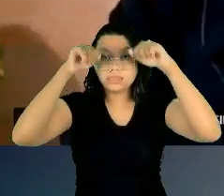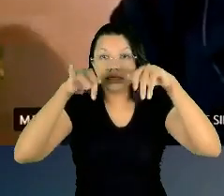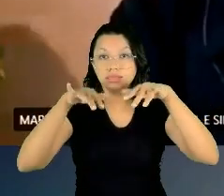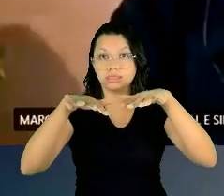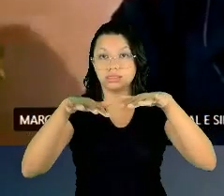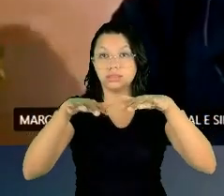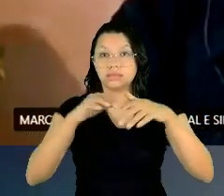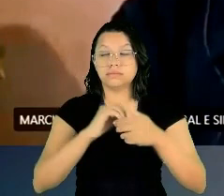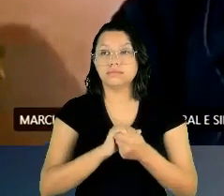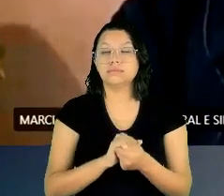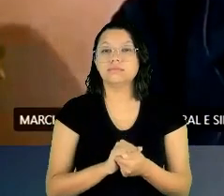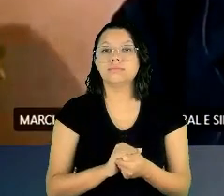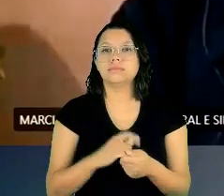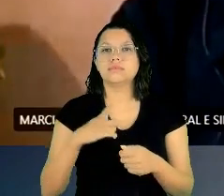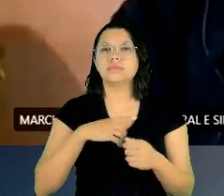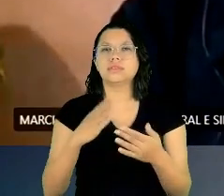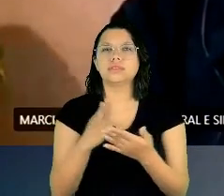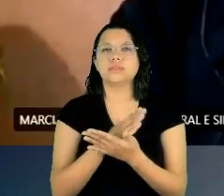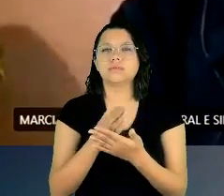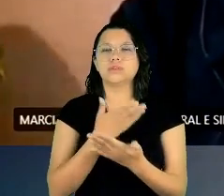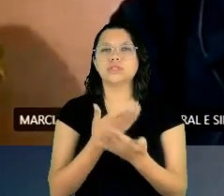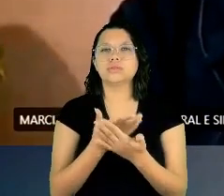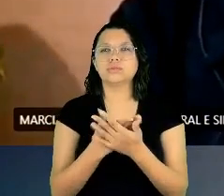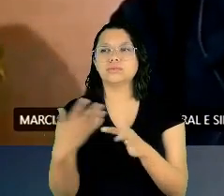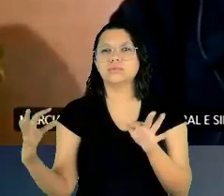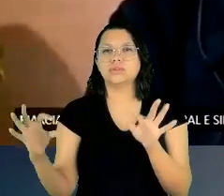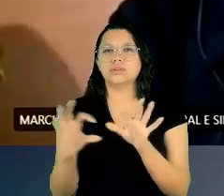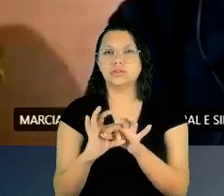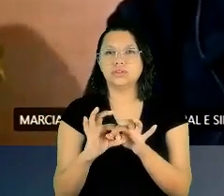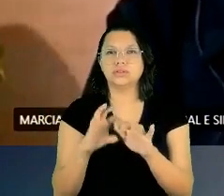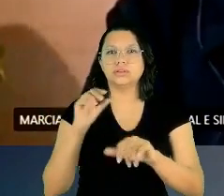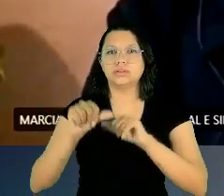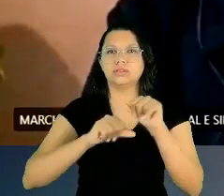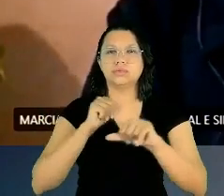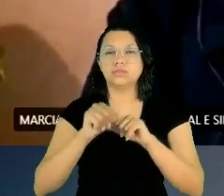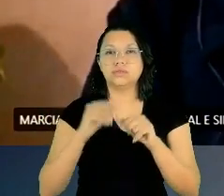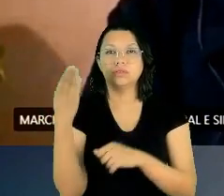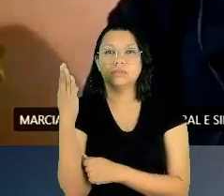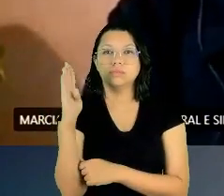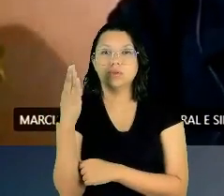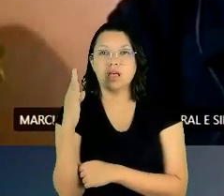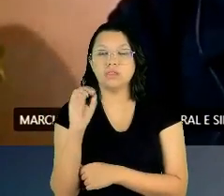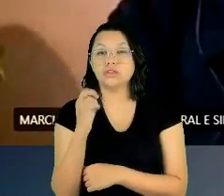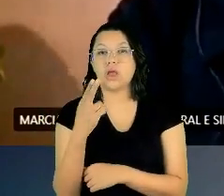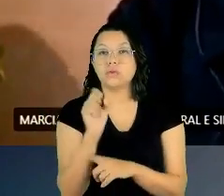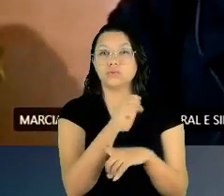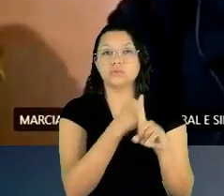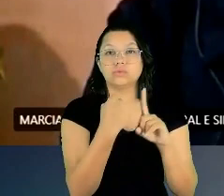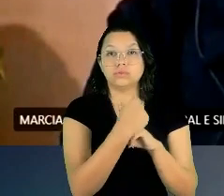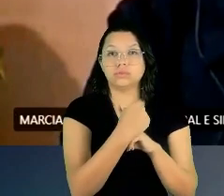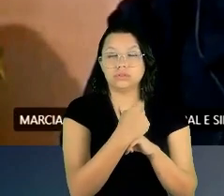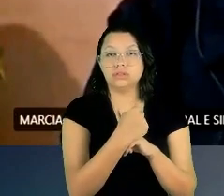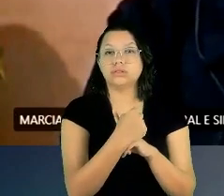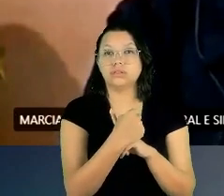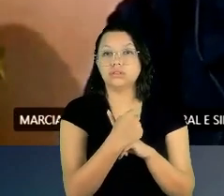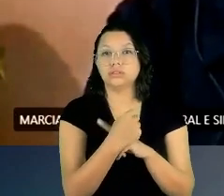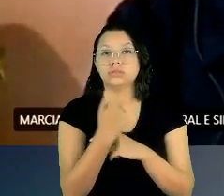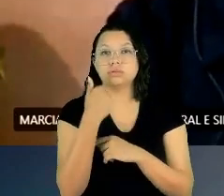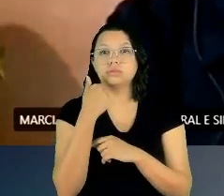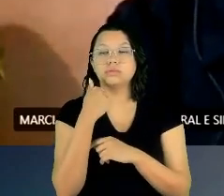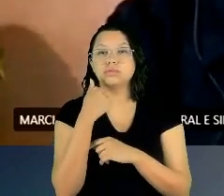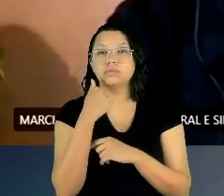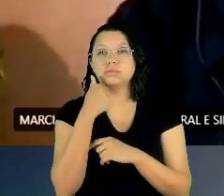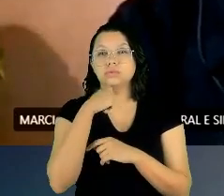autista, se há algum estudo que liga a ocorrência com a modificação biológica ou